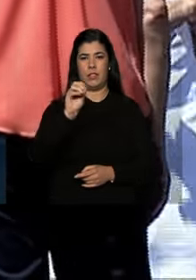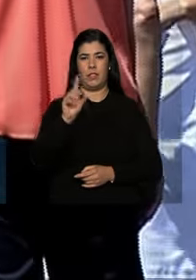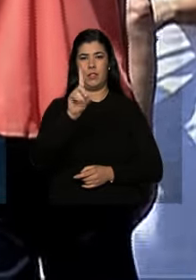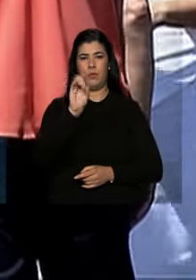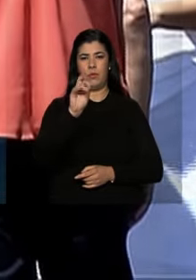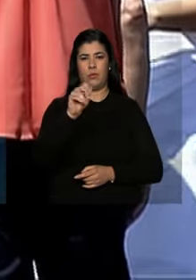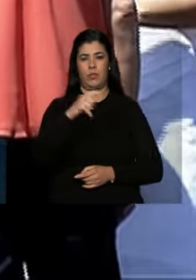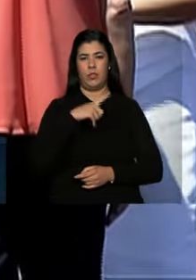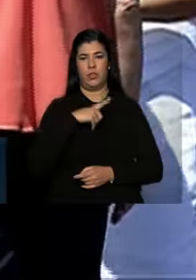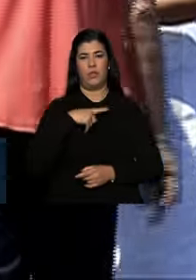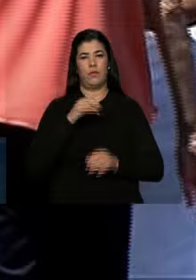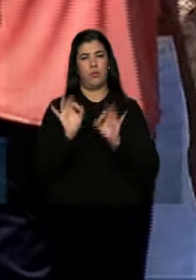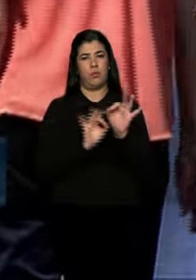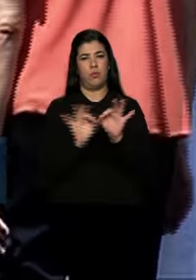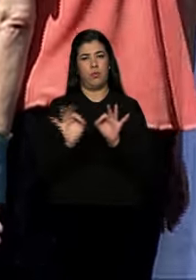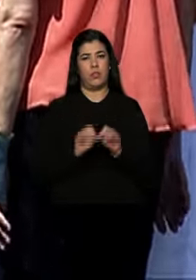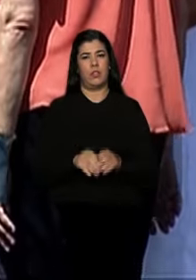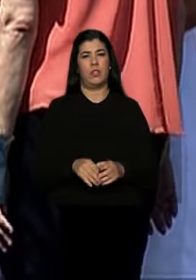Atlântico Sul.